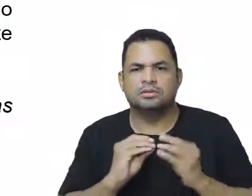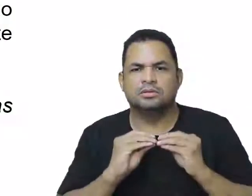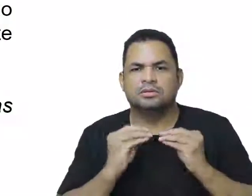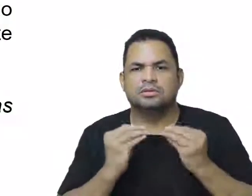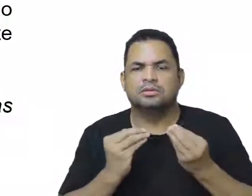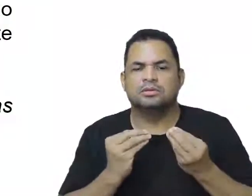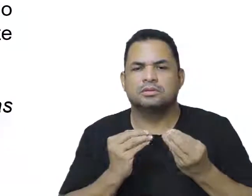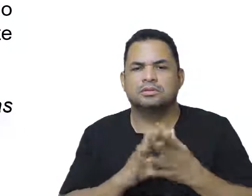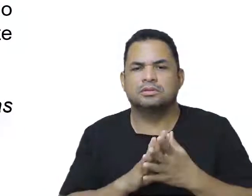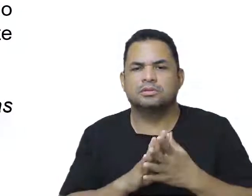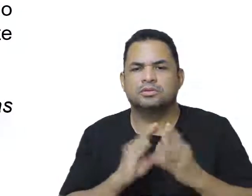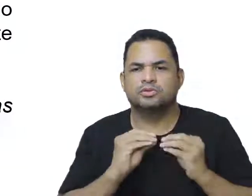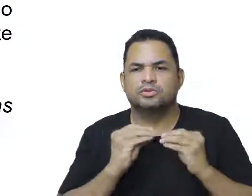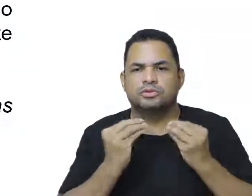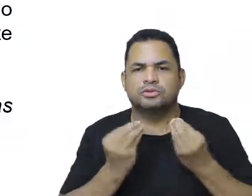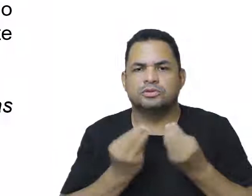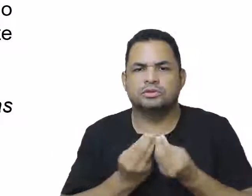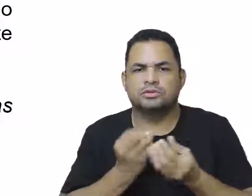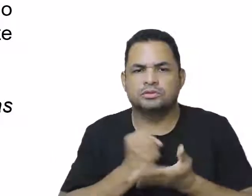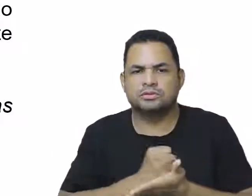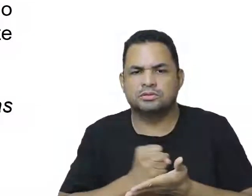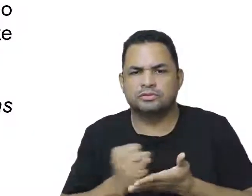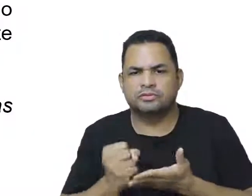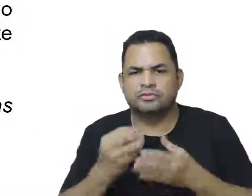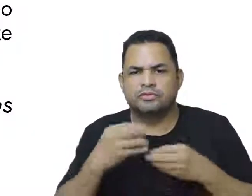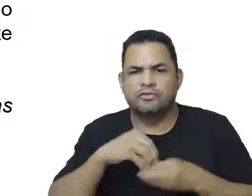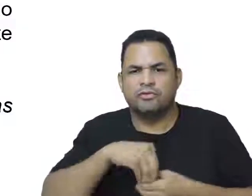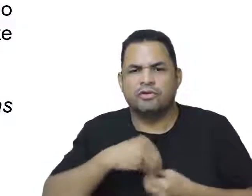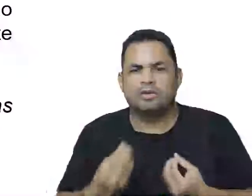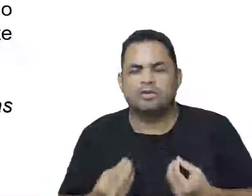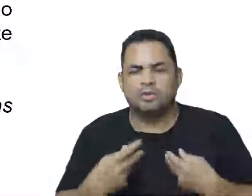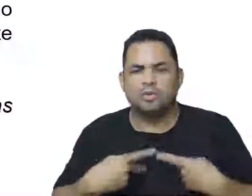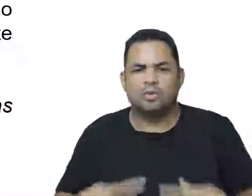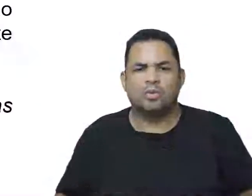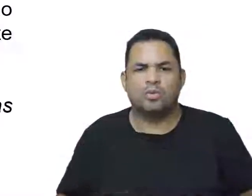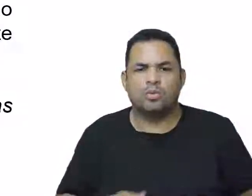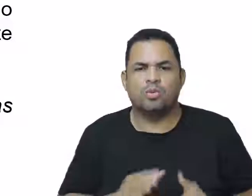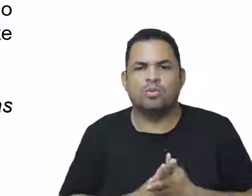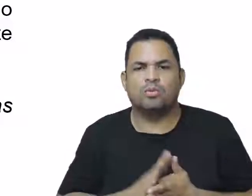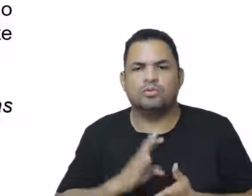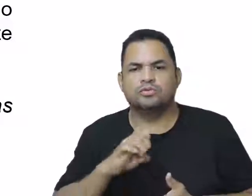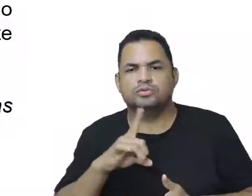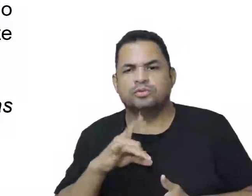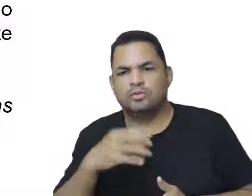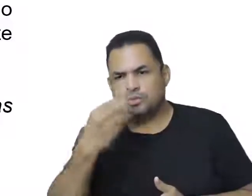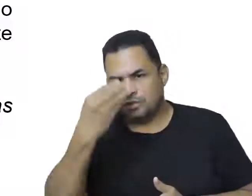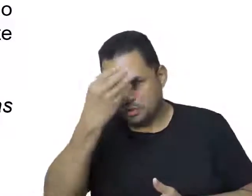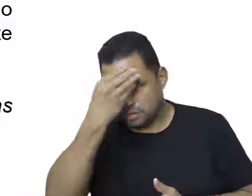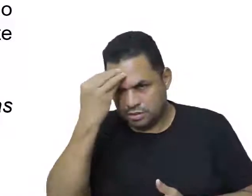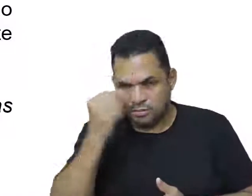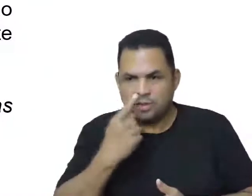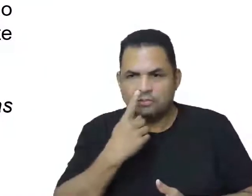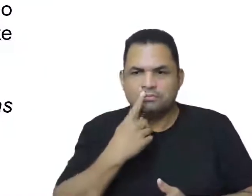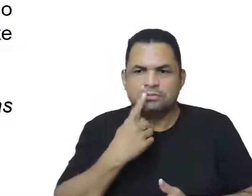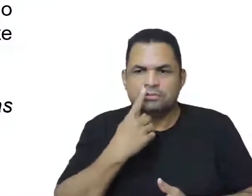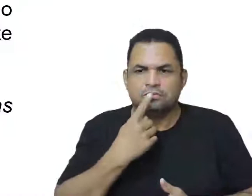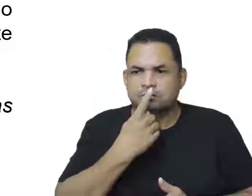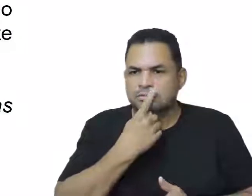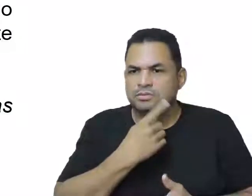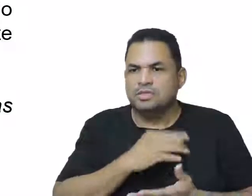para fora do corpo, como as glândulas sudoríparas, lacrimais, mamárias sebáceas. As